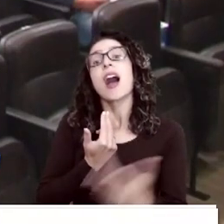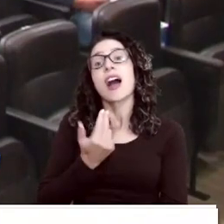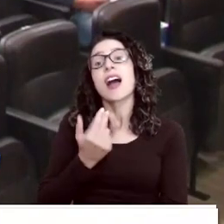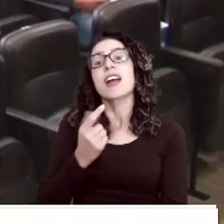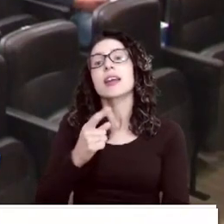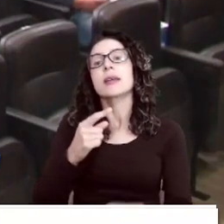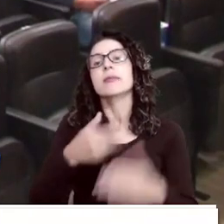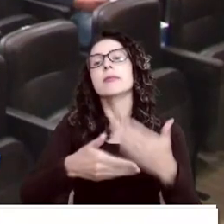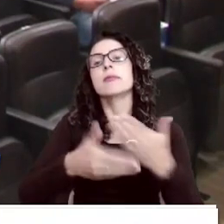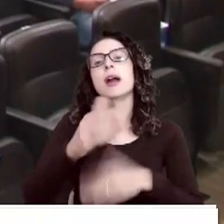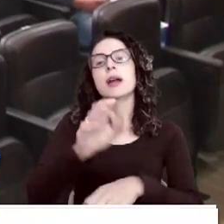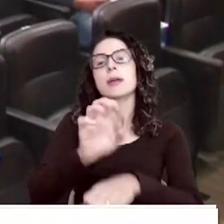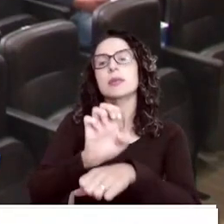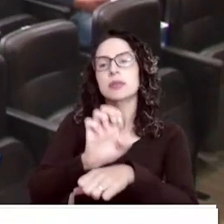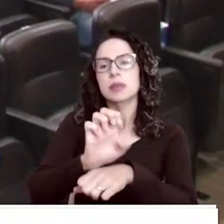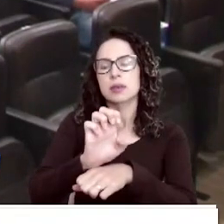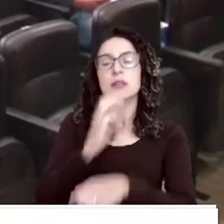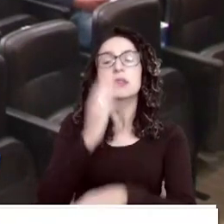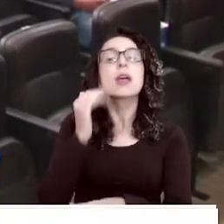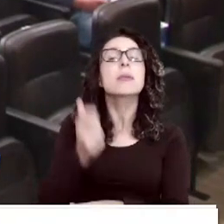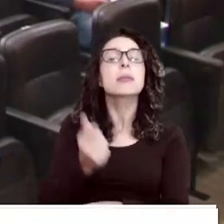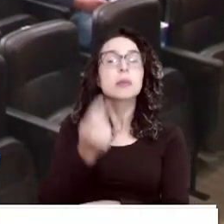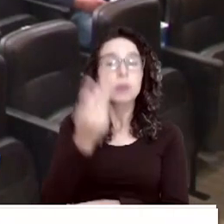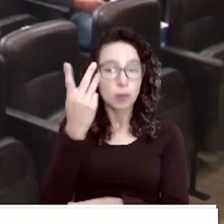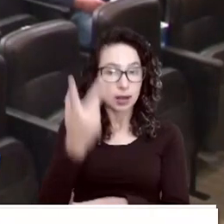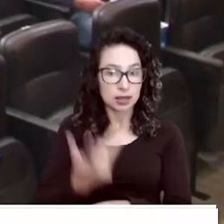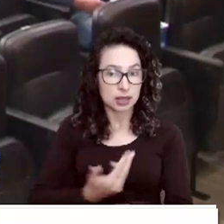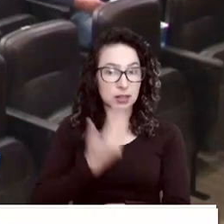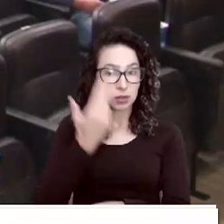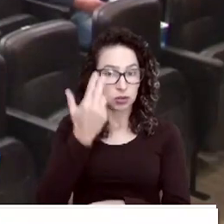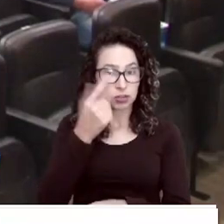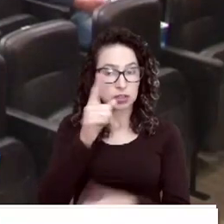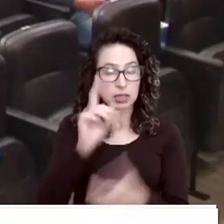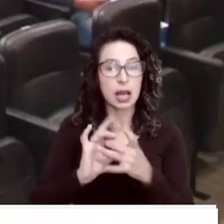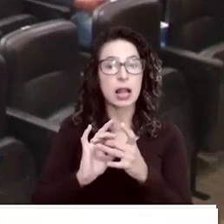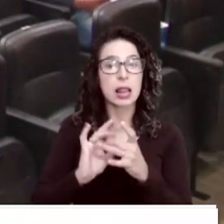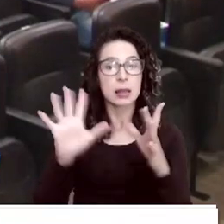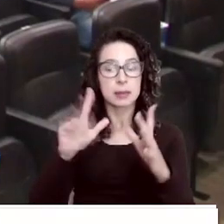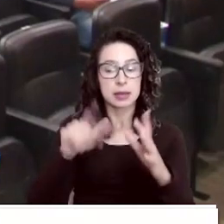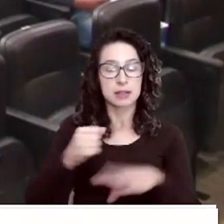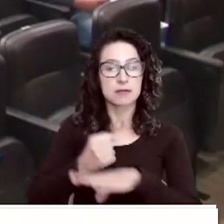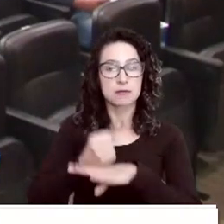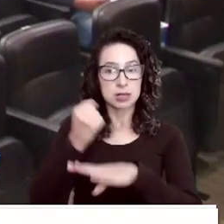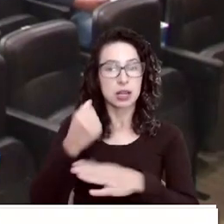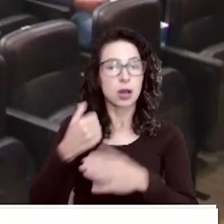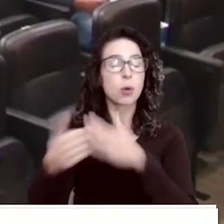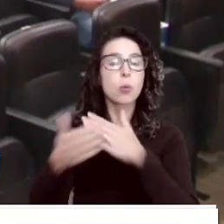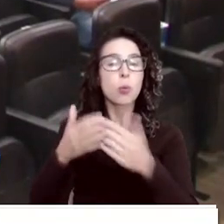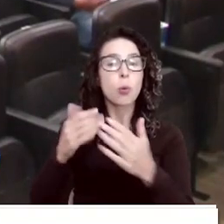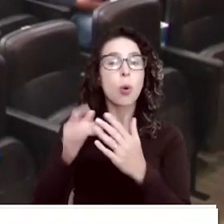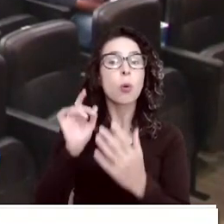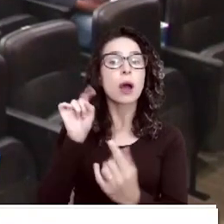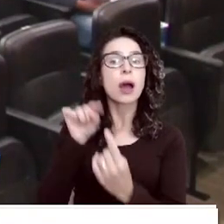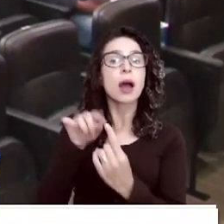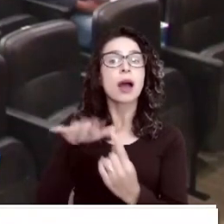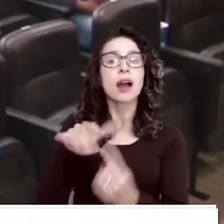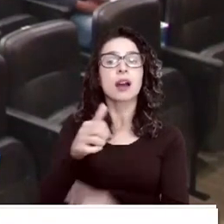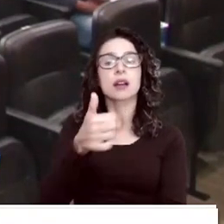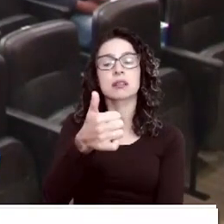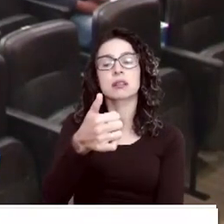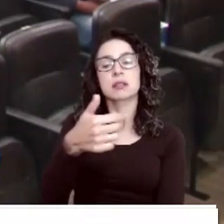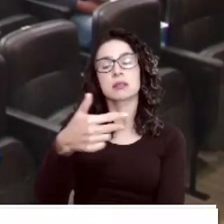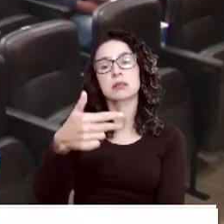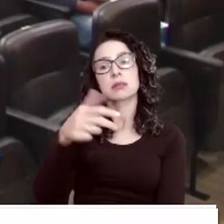Sabe quantas cirurgias são liberadas para Franca, para toda e qualquer especialidade?